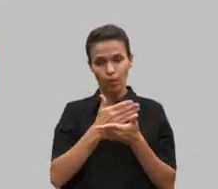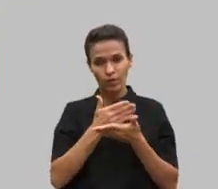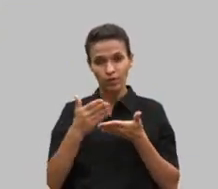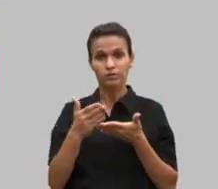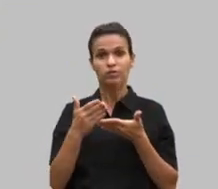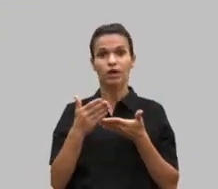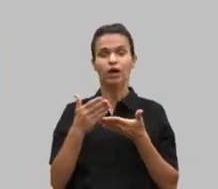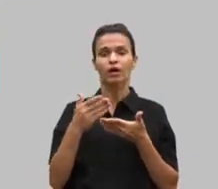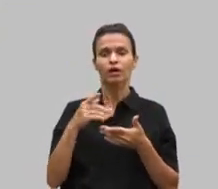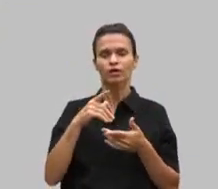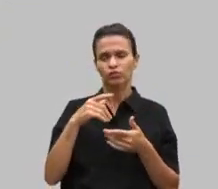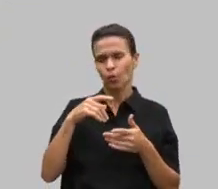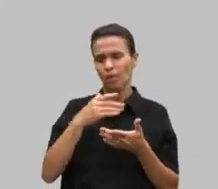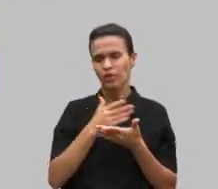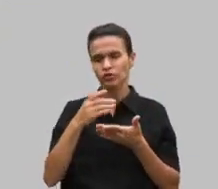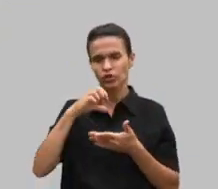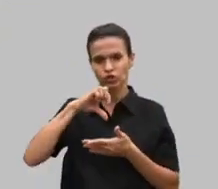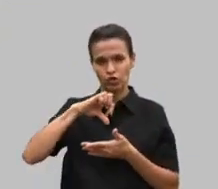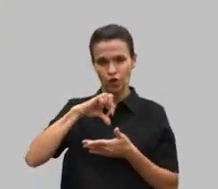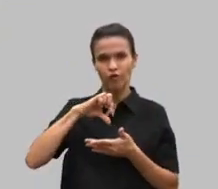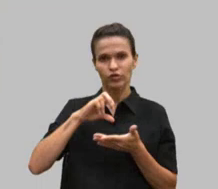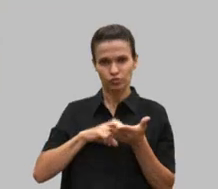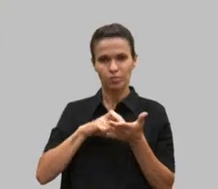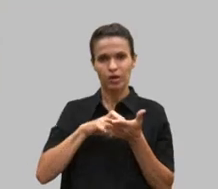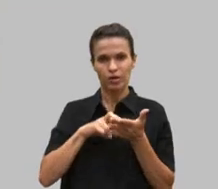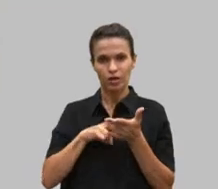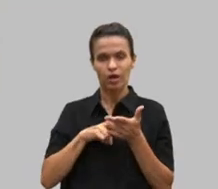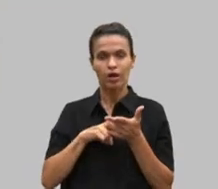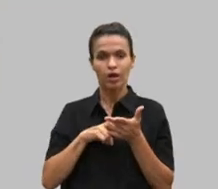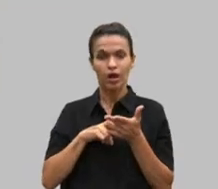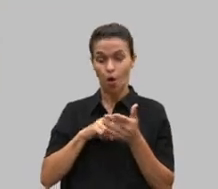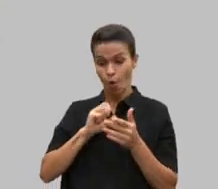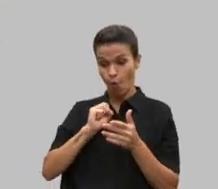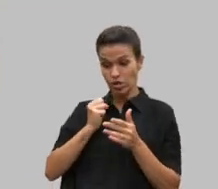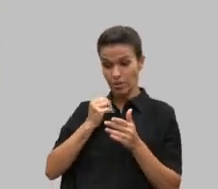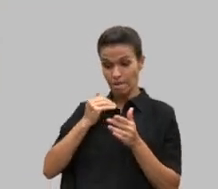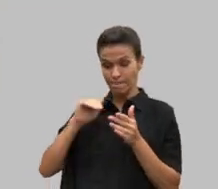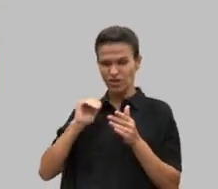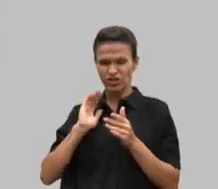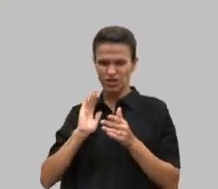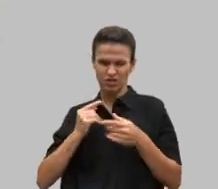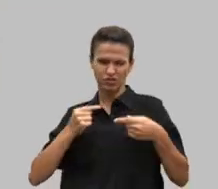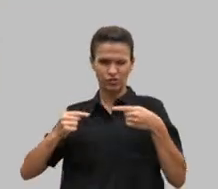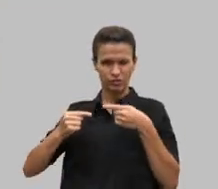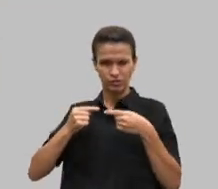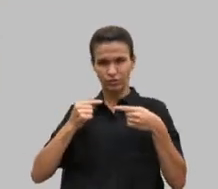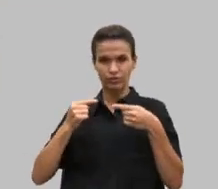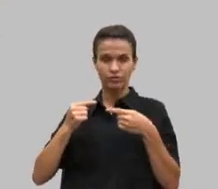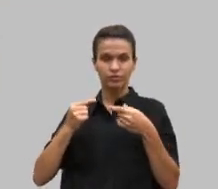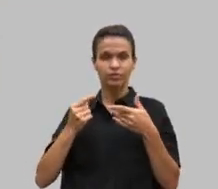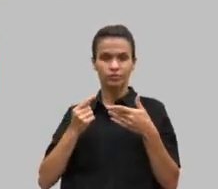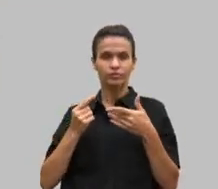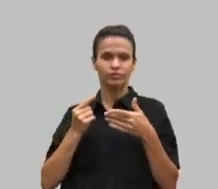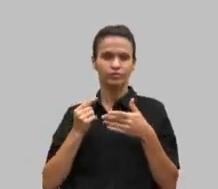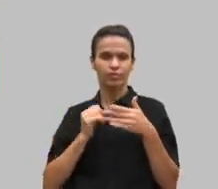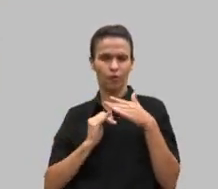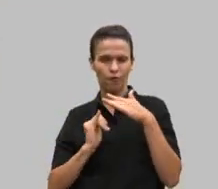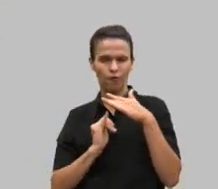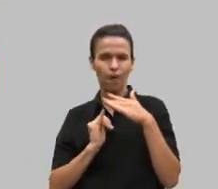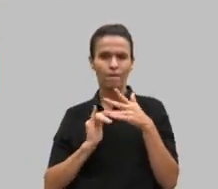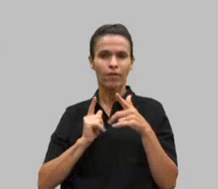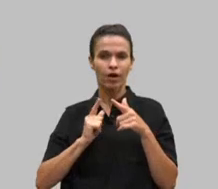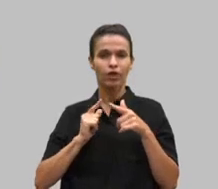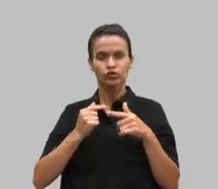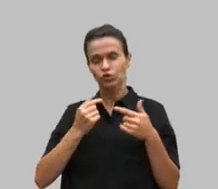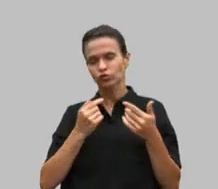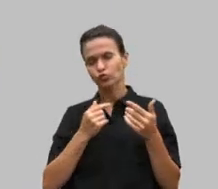começou ali às 9 horas desde às 8:30 Nós já estávamos discutindo informalmente a respeito de todas as propostas e foi